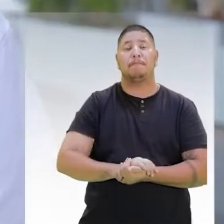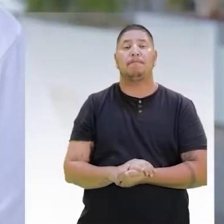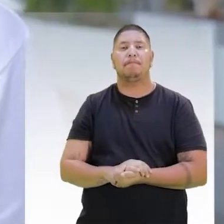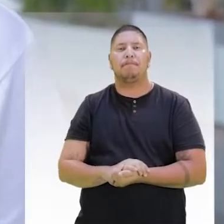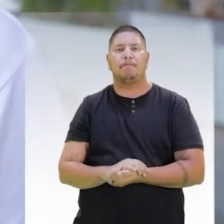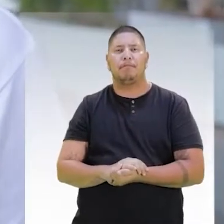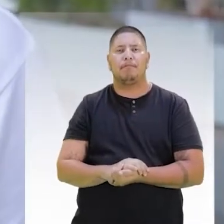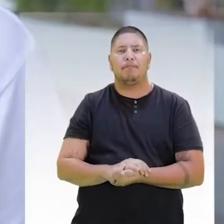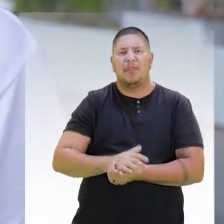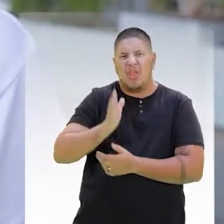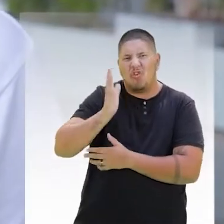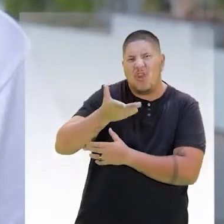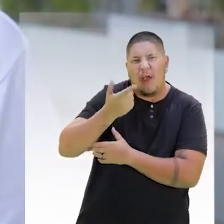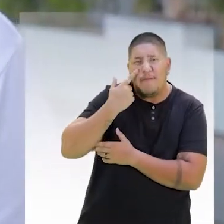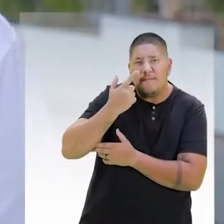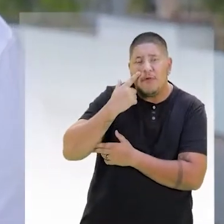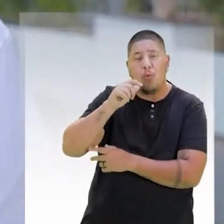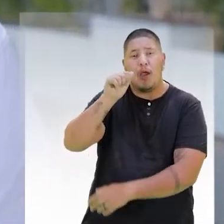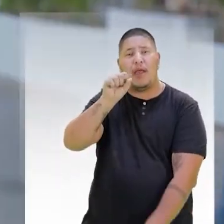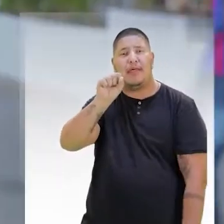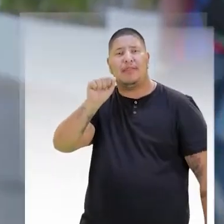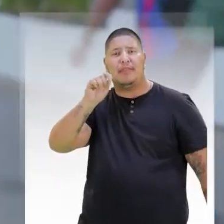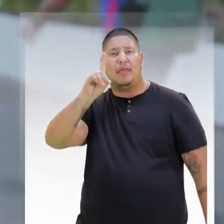Você já ouviu falar em assédio eleitoral?